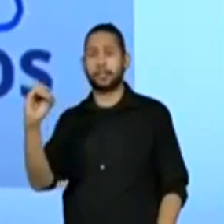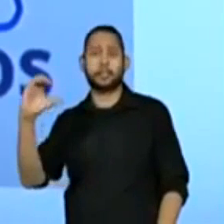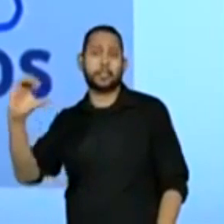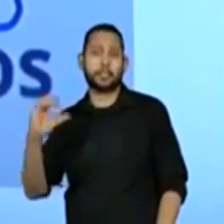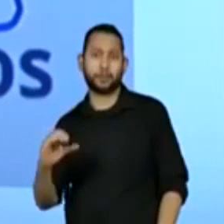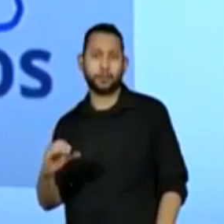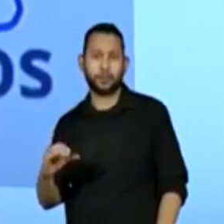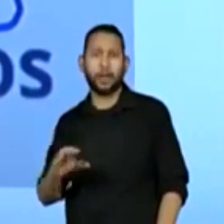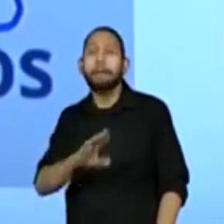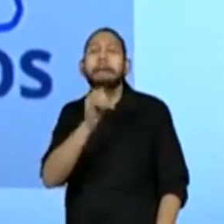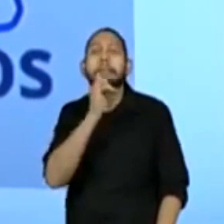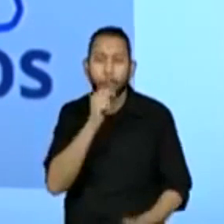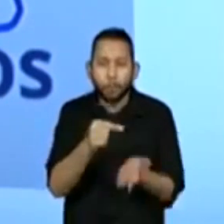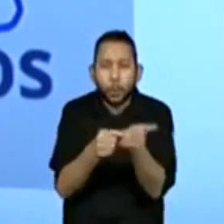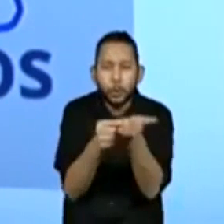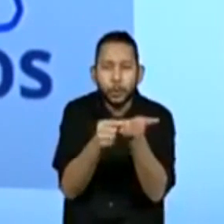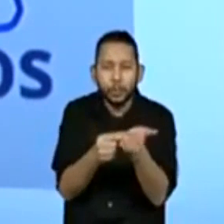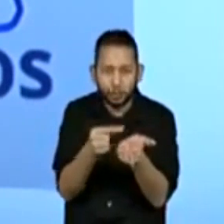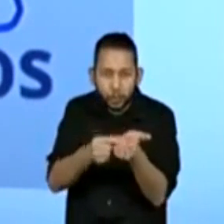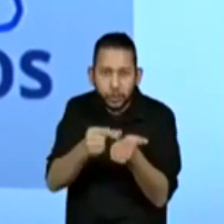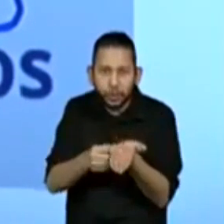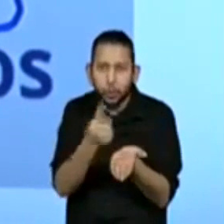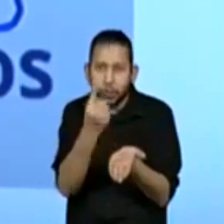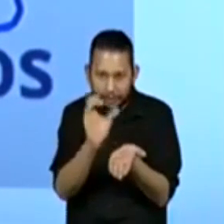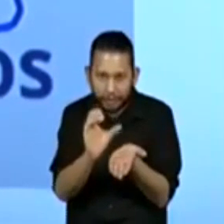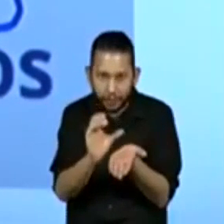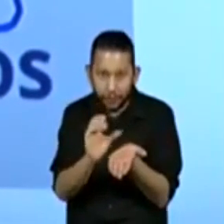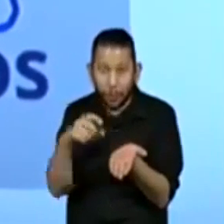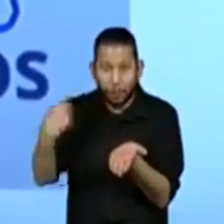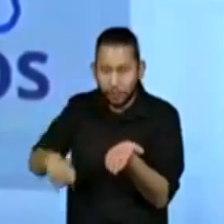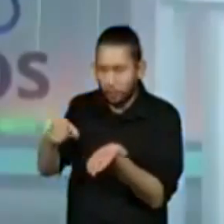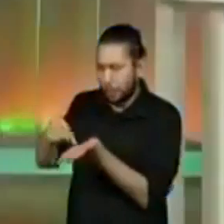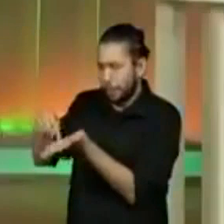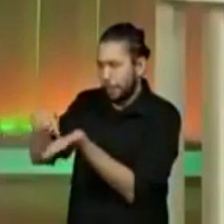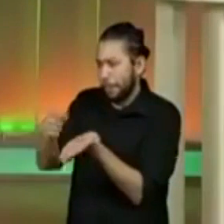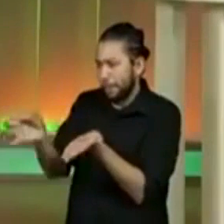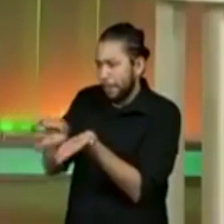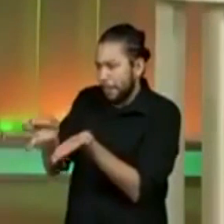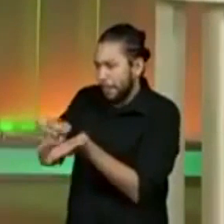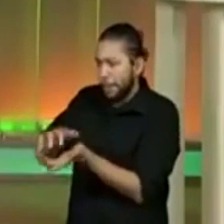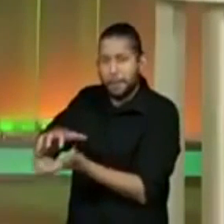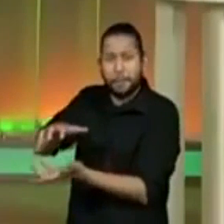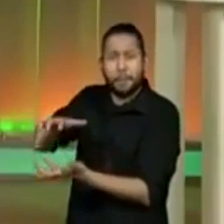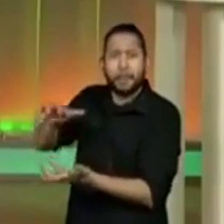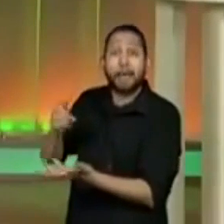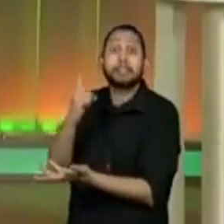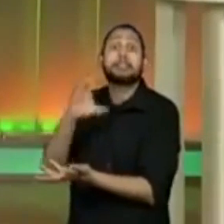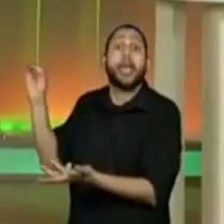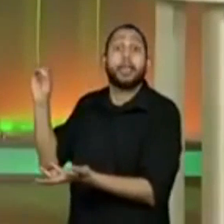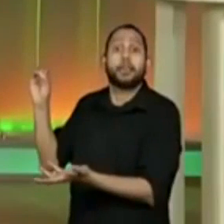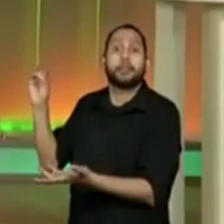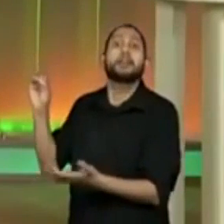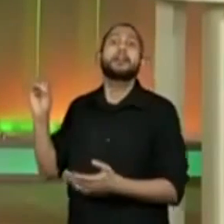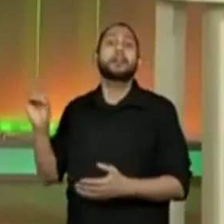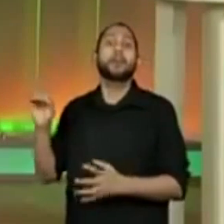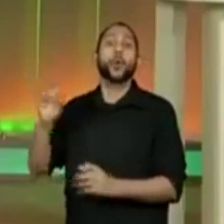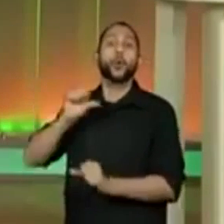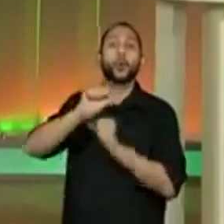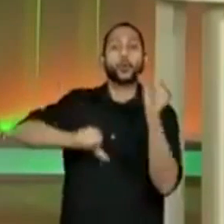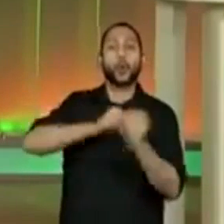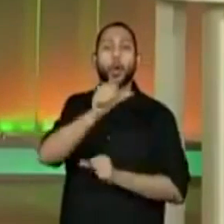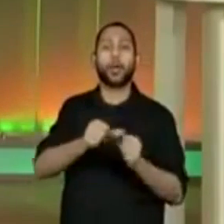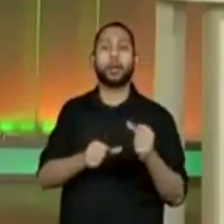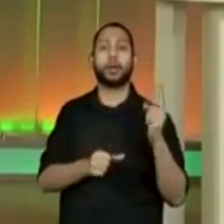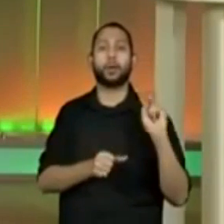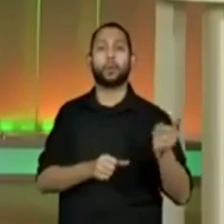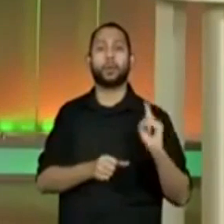professora mostrou, para completar R$1. Certo? Então, 1 centavo e 1 centésimo do real